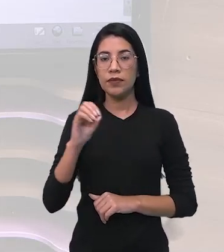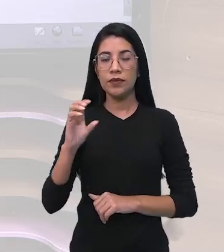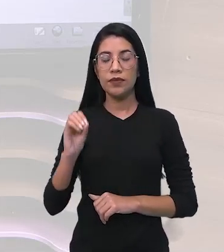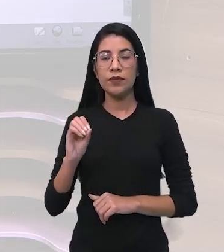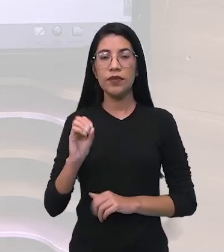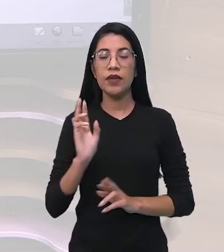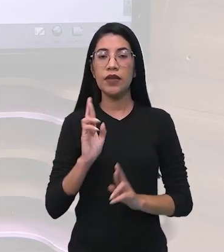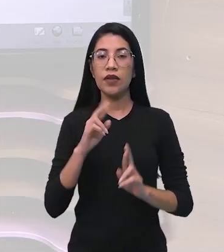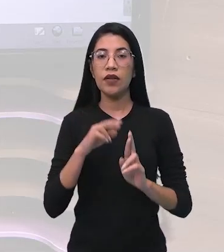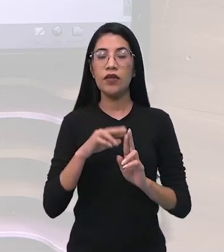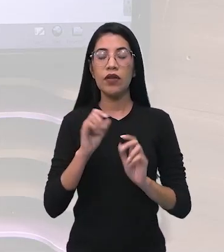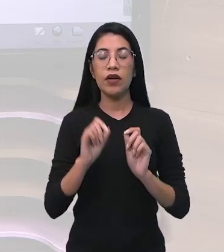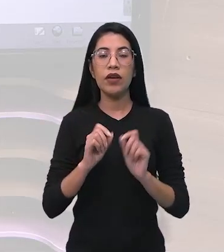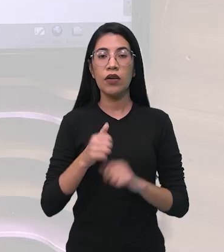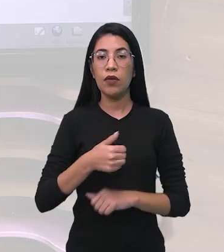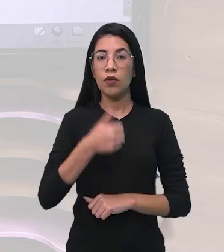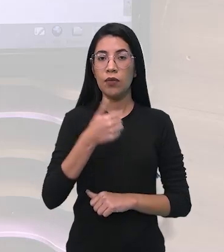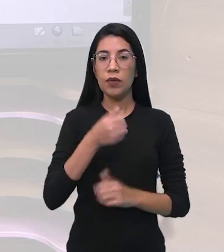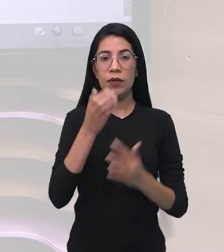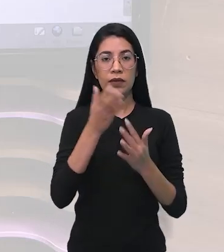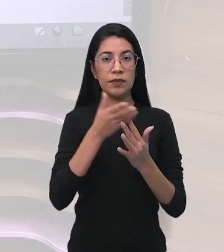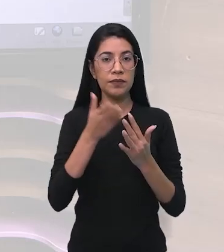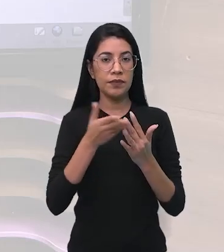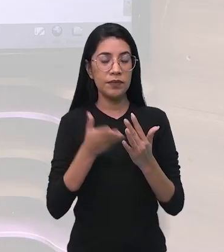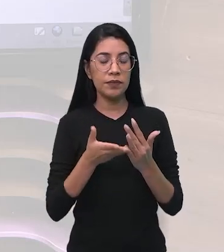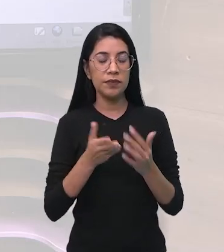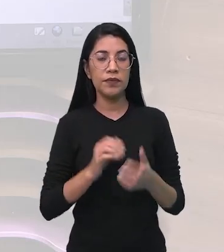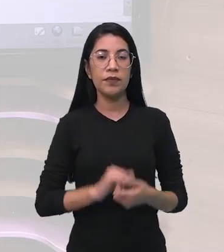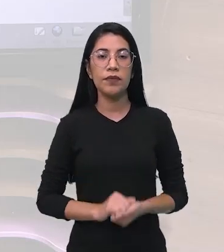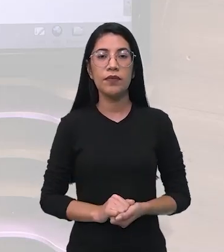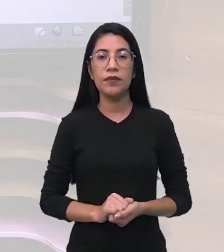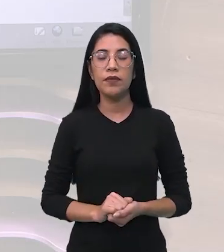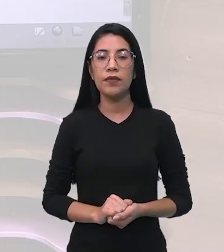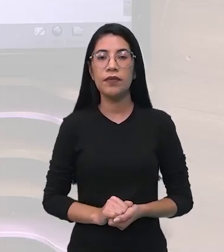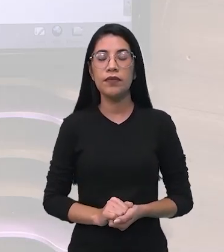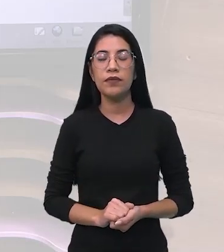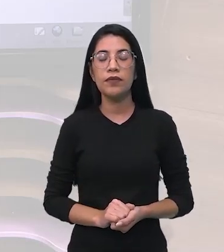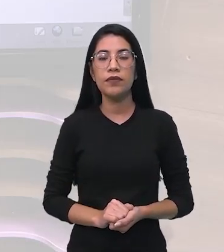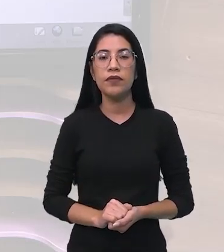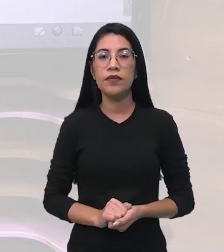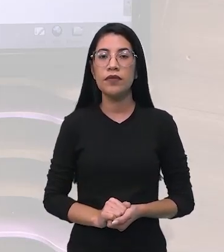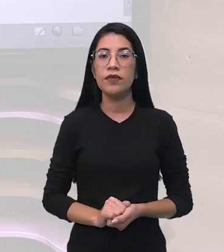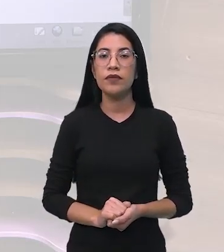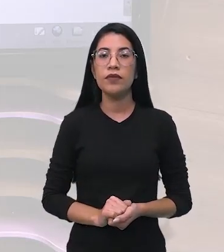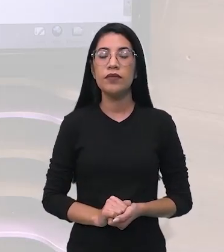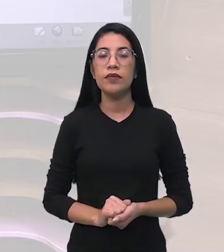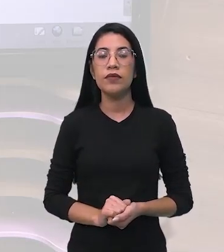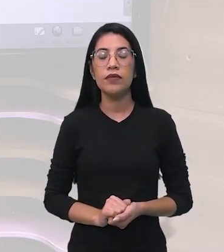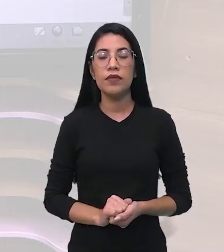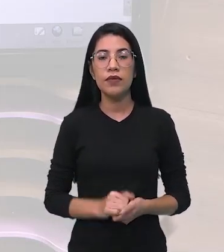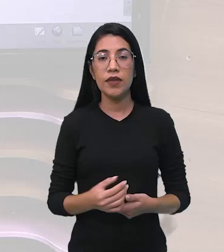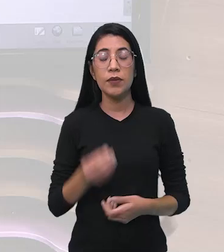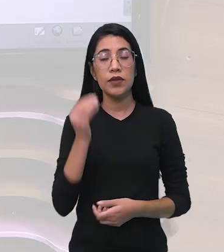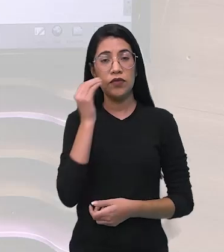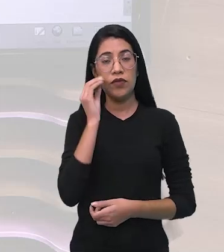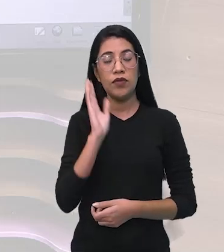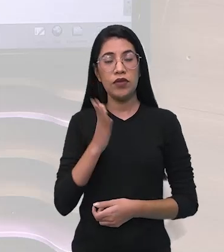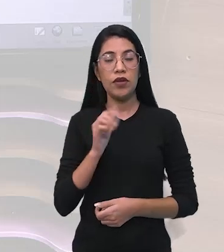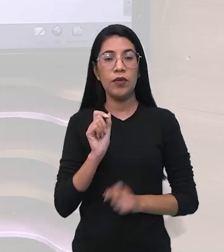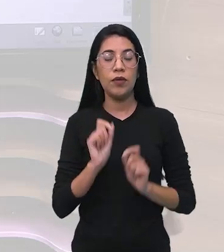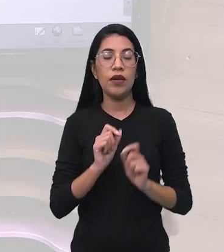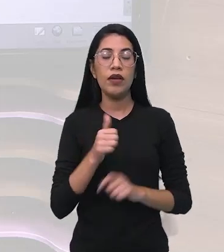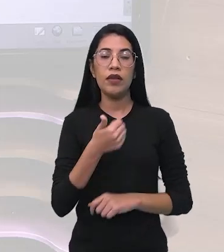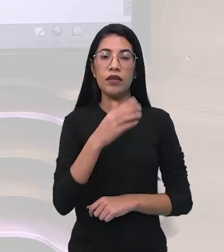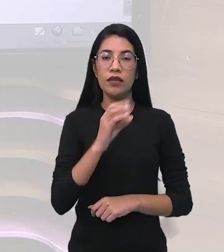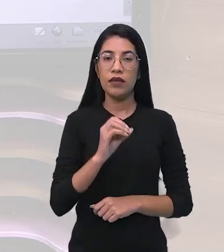é referente ao primeiro plano de pagamento, tá? Então, 10%, conforme nós já vimos, é a 10ª parte de